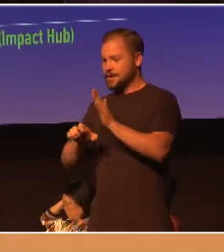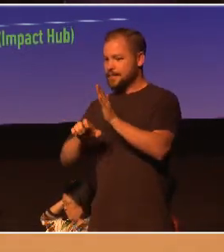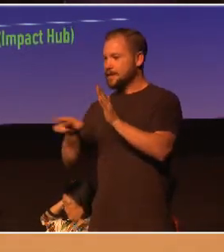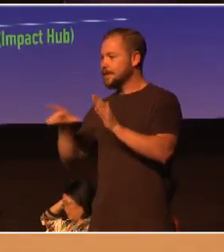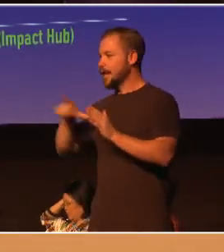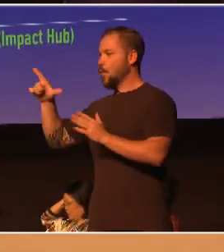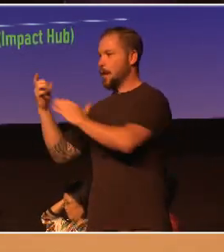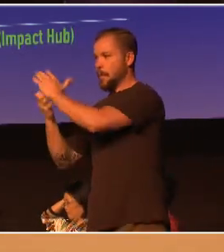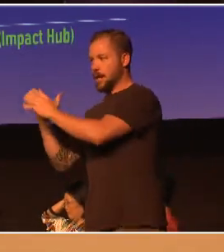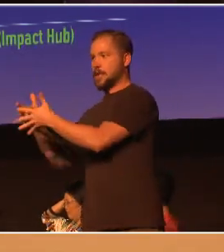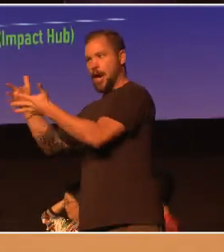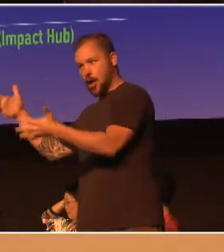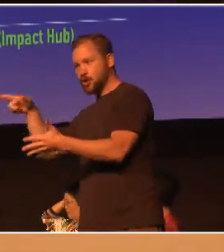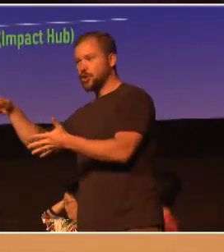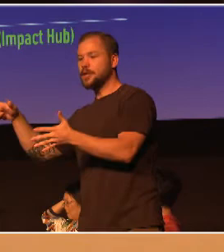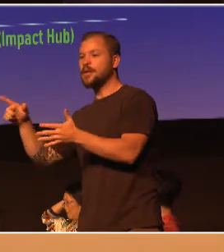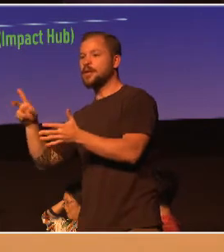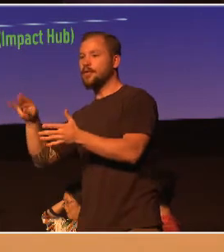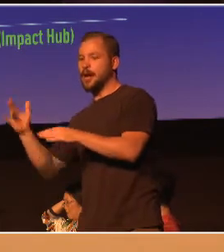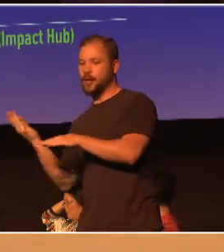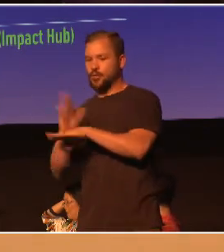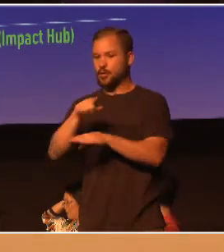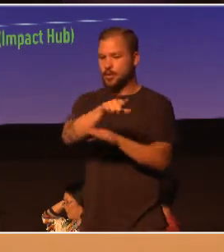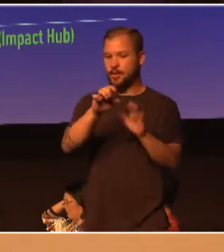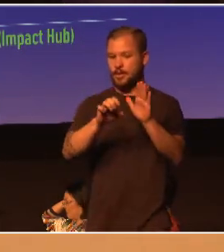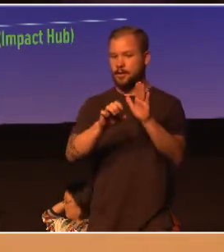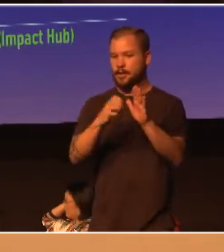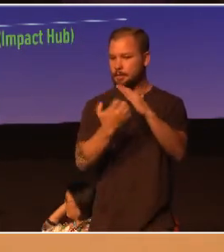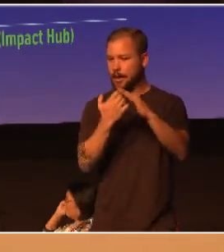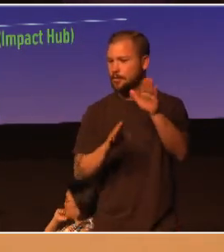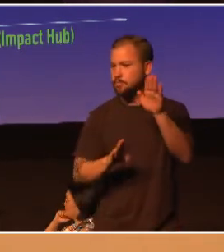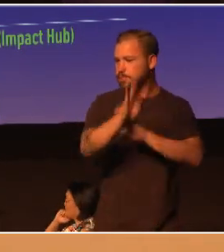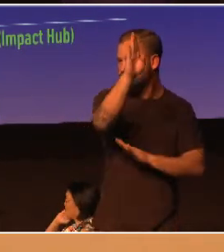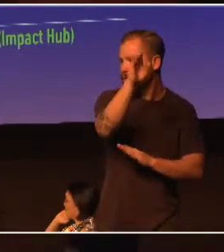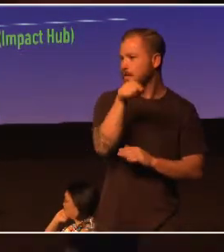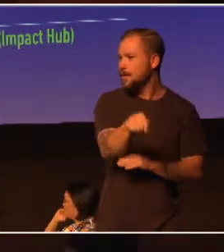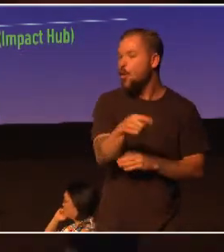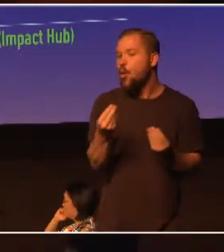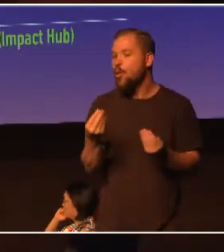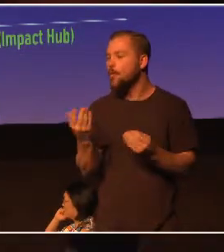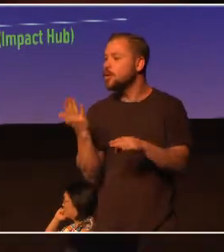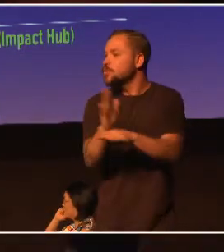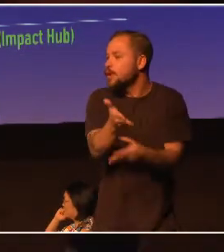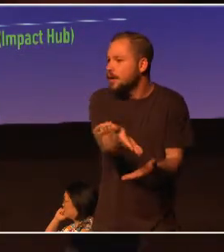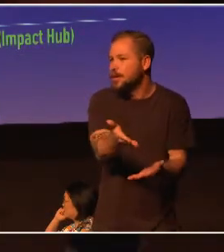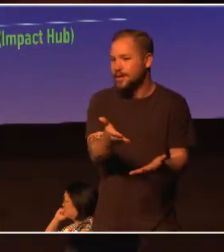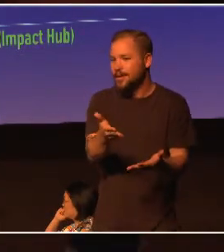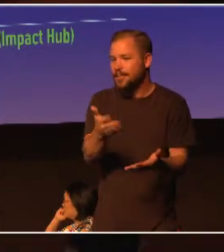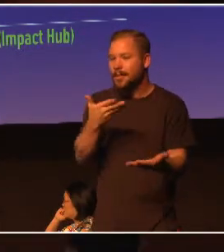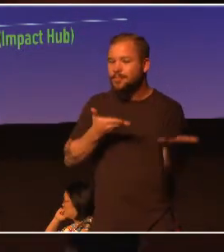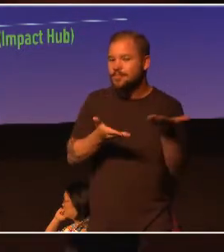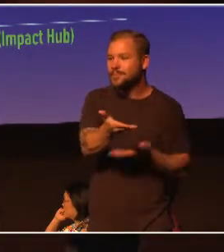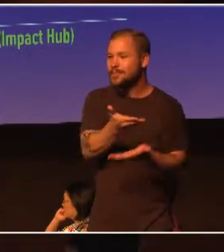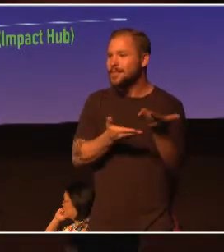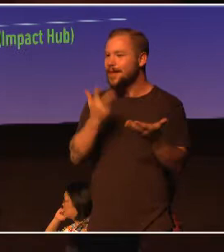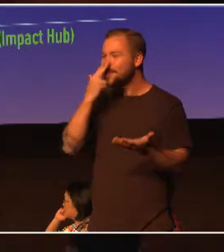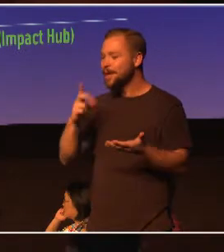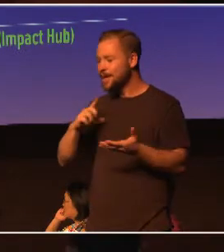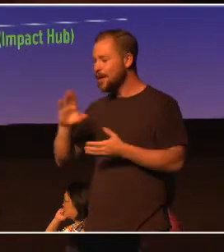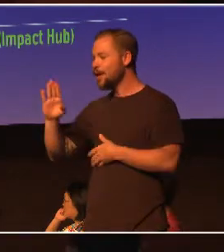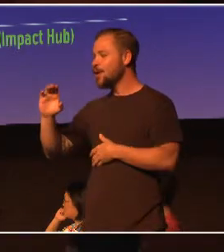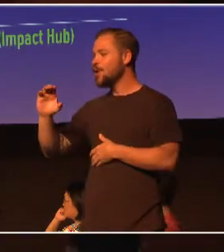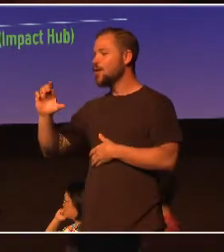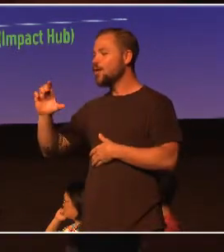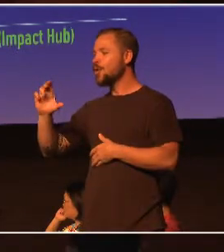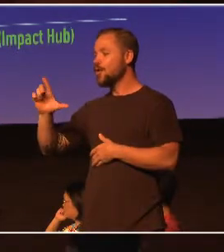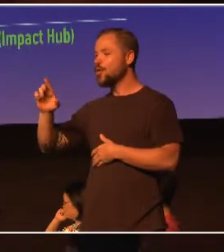é a turma de 92 da escola que estudou, ou seja, é tudo um grande clubinho do Bolinha, né, e tal, da